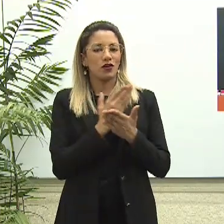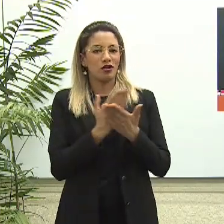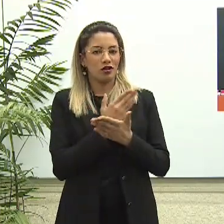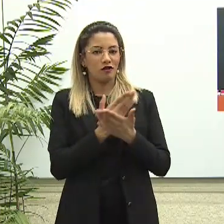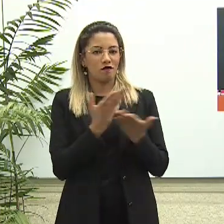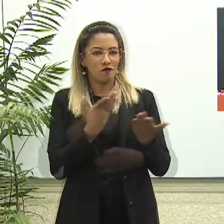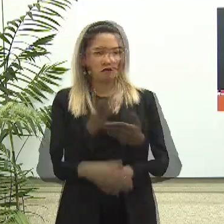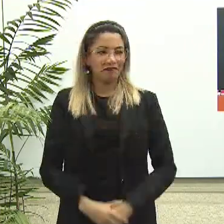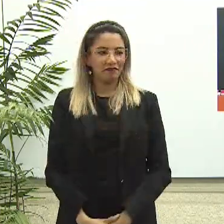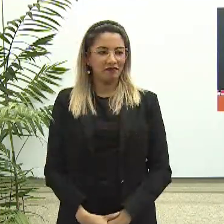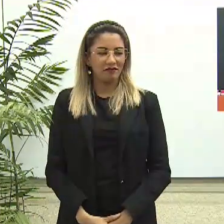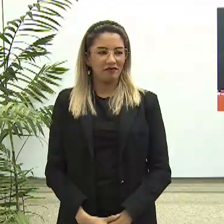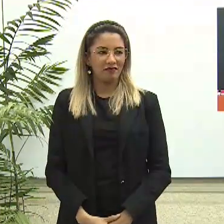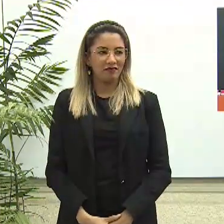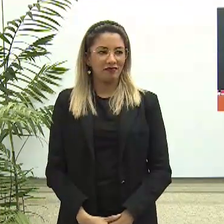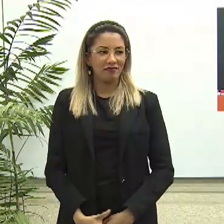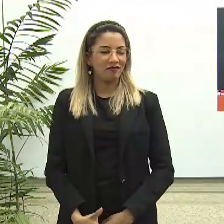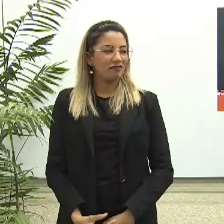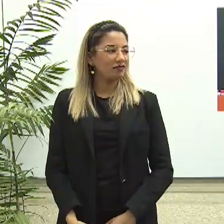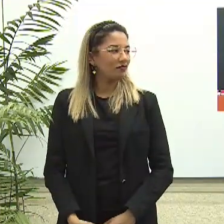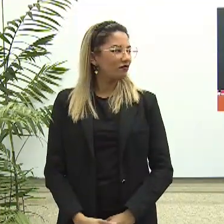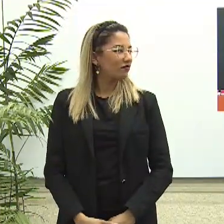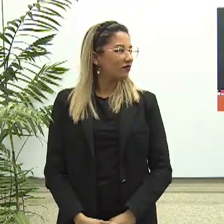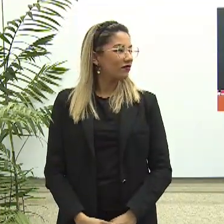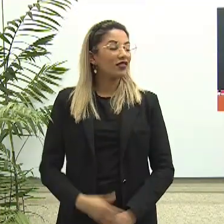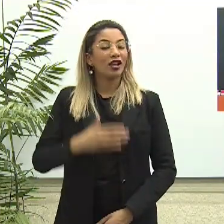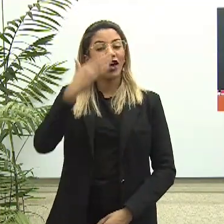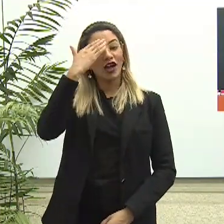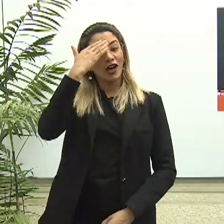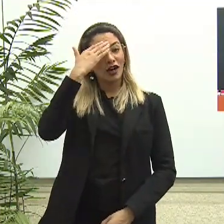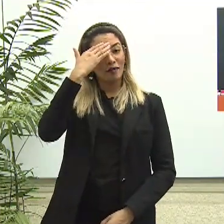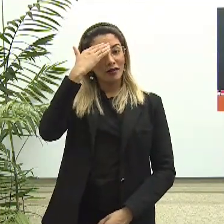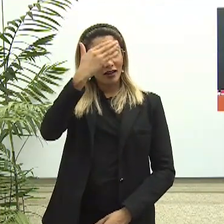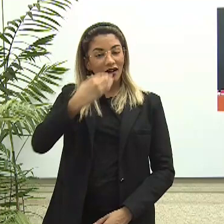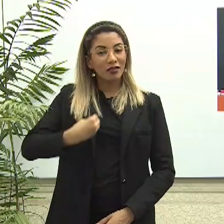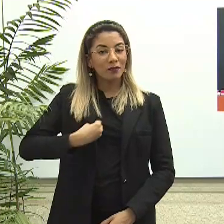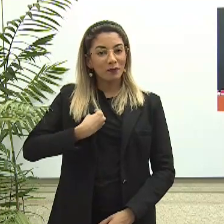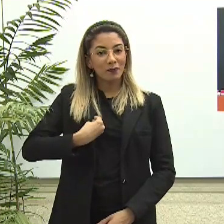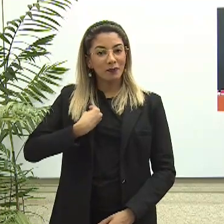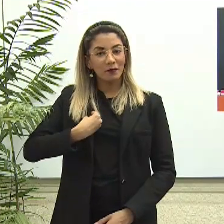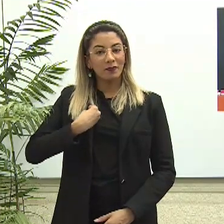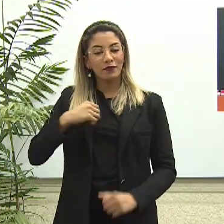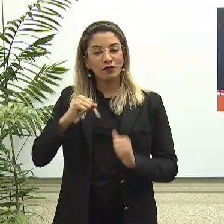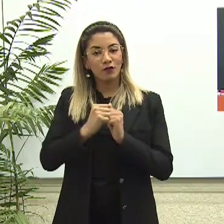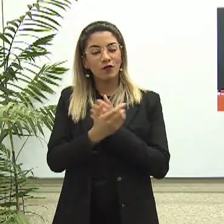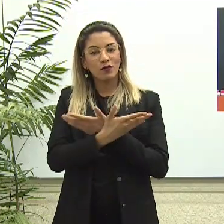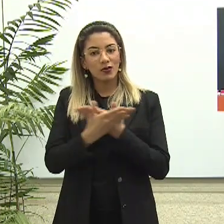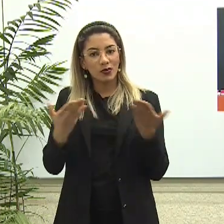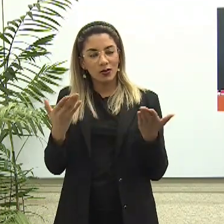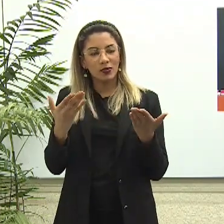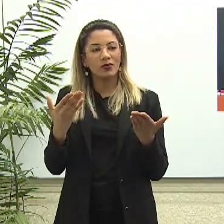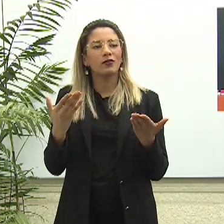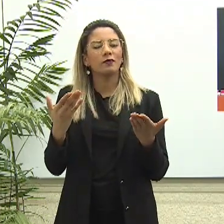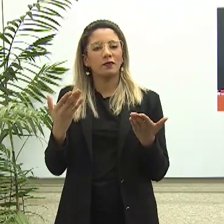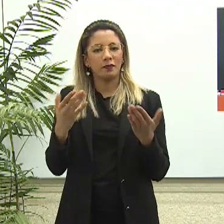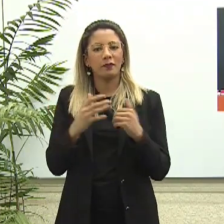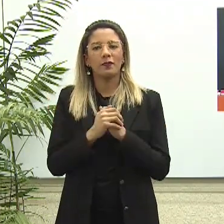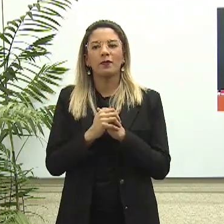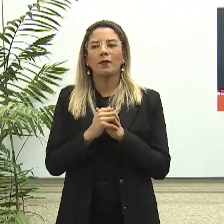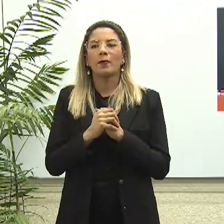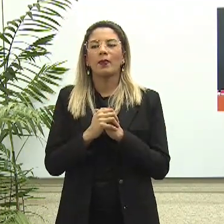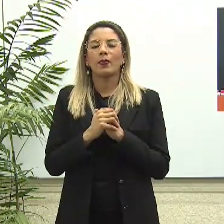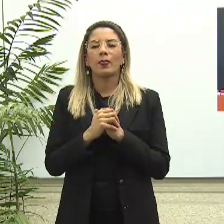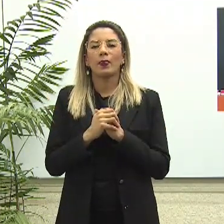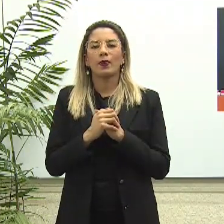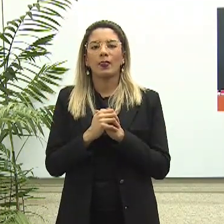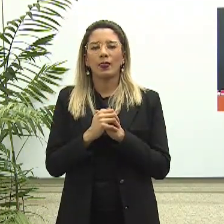minutinhos também muito obrigado grande prazer estar aqui com vocês boa noite a todos e todas e eh aqui